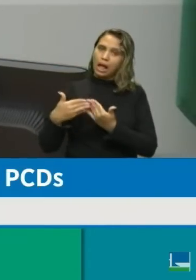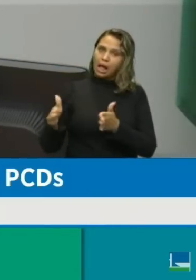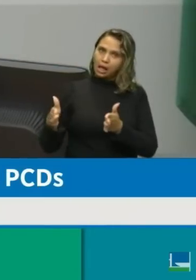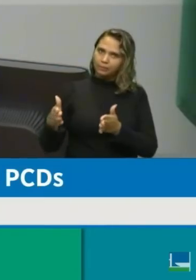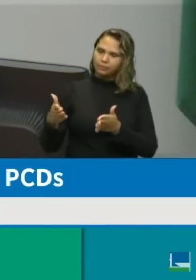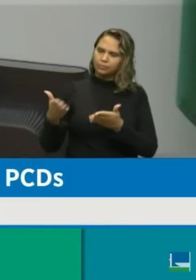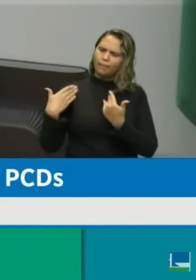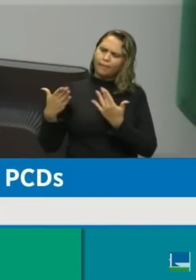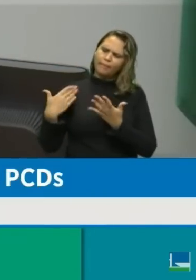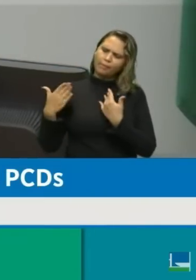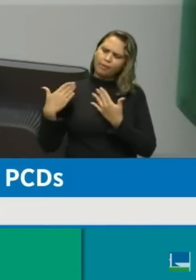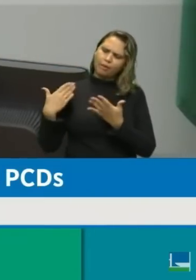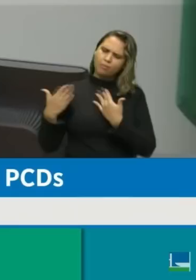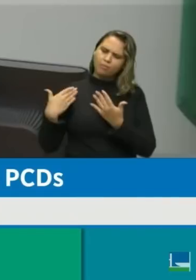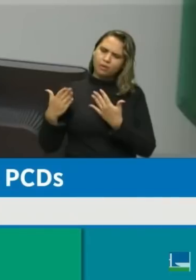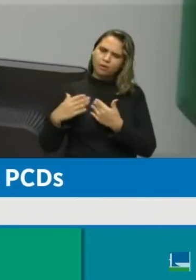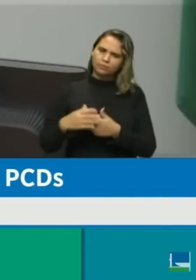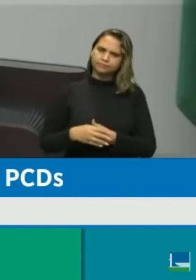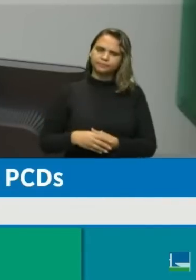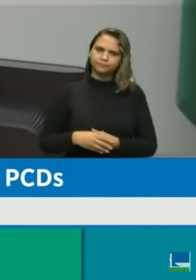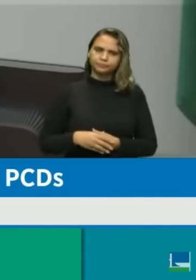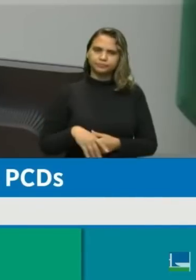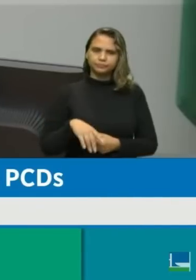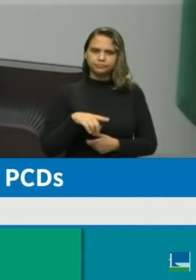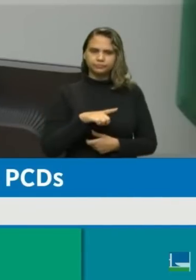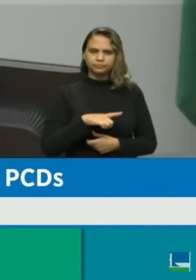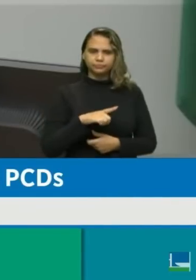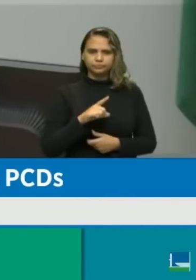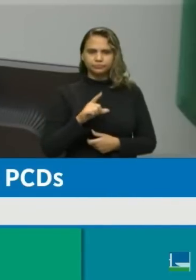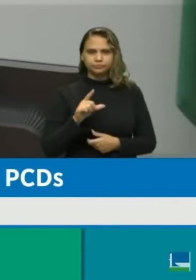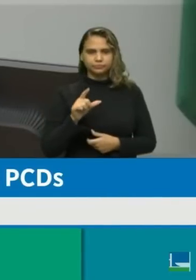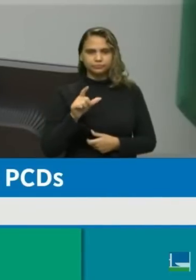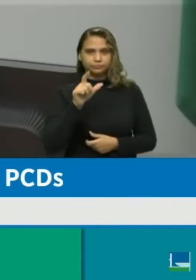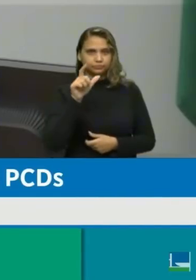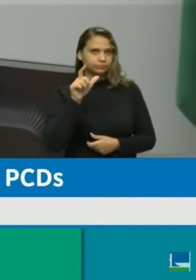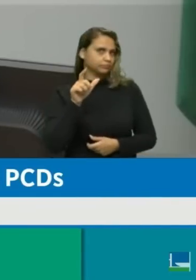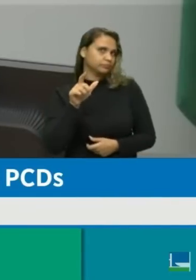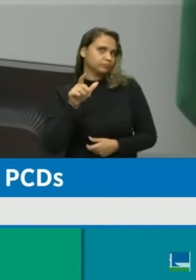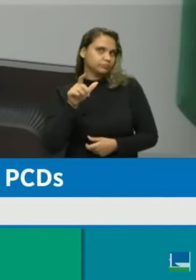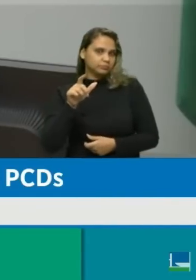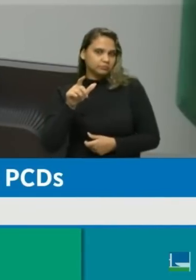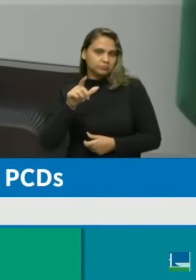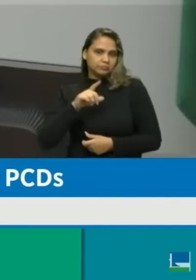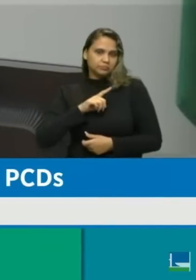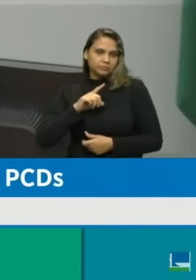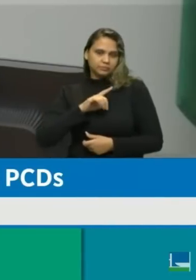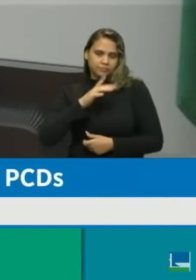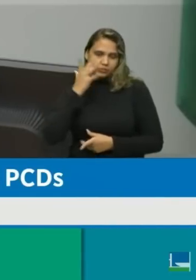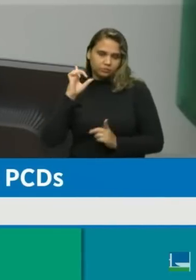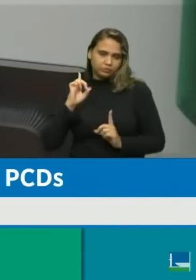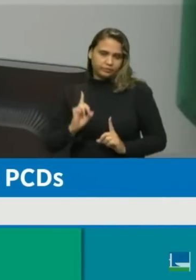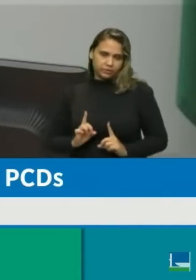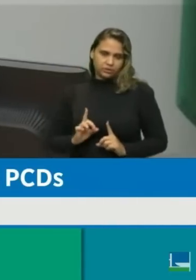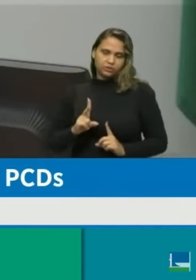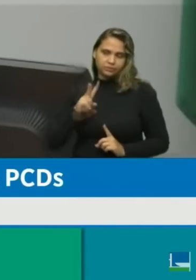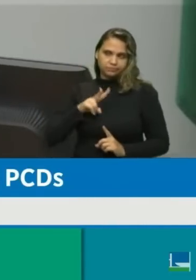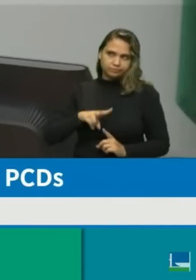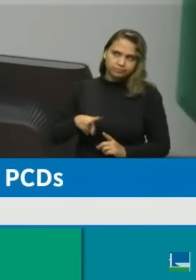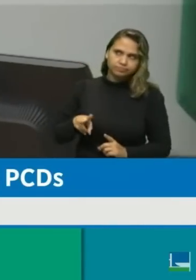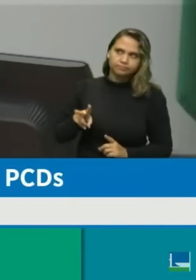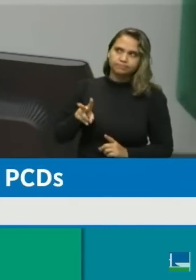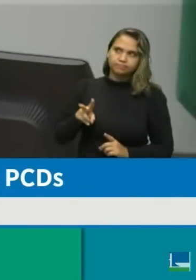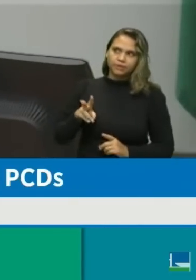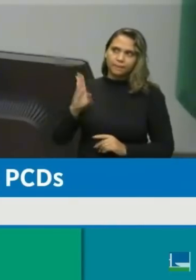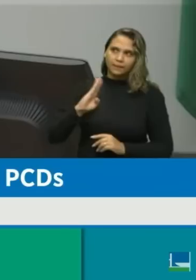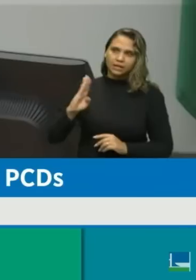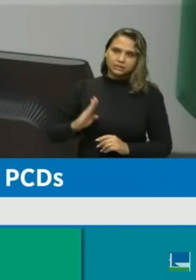está acontecendo. Nós temos um lado aqui, Antônio José, que é um lado muito comum para todos nós, que é o lado das pessoas com deficiência, é o lado de